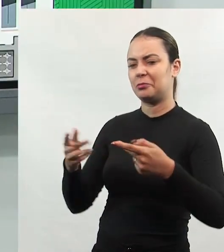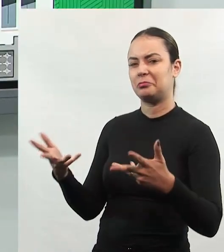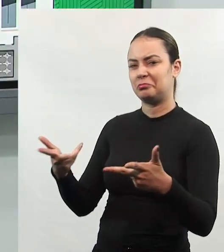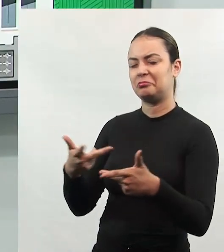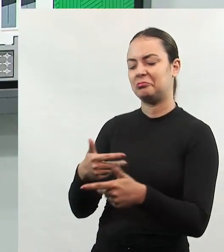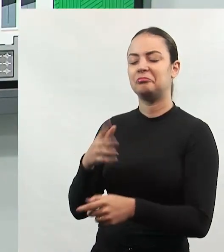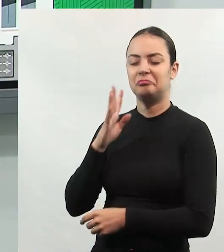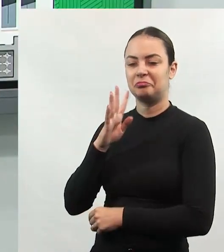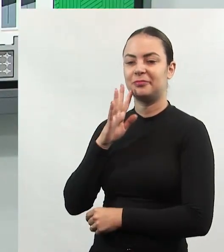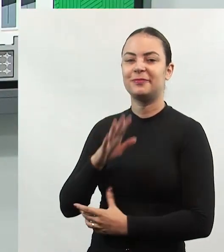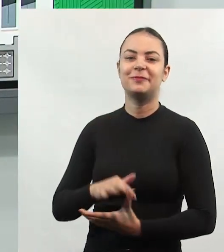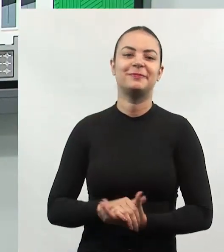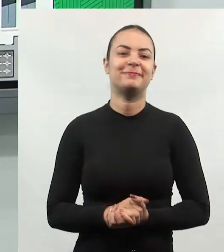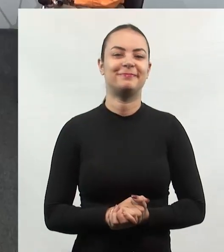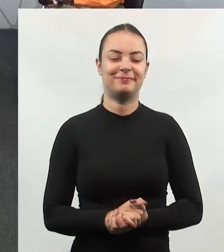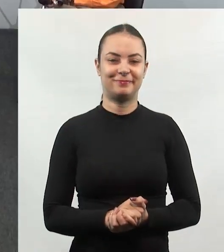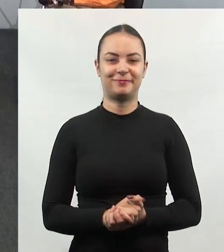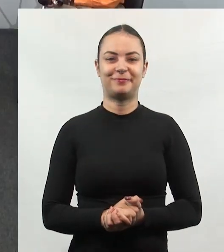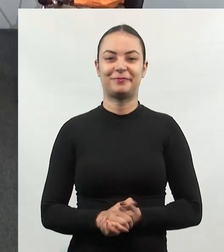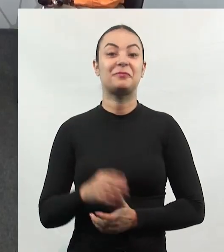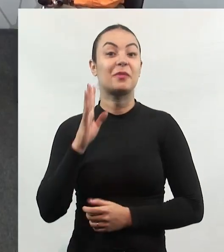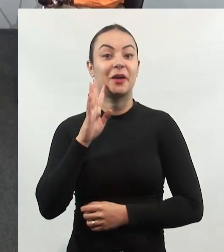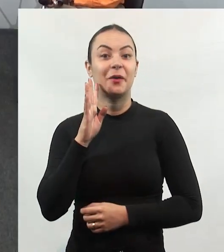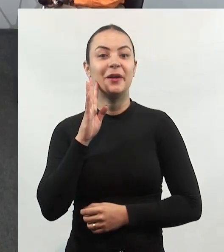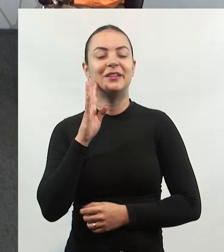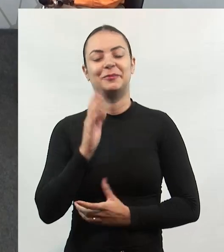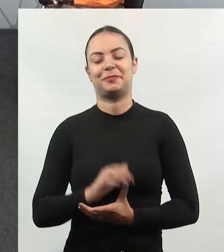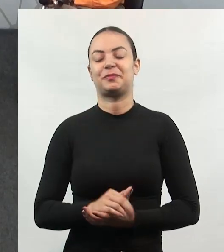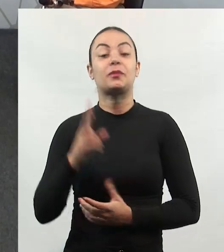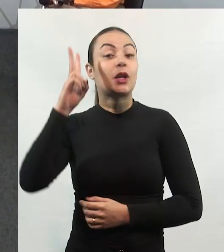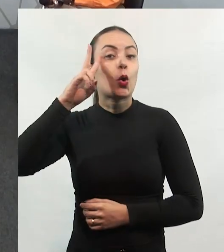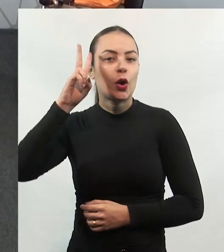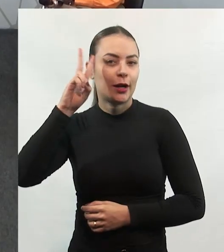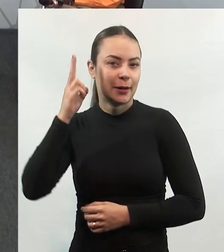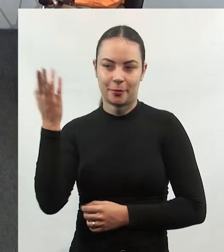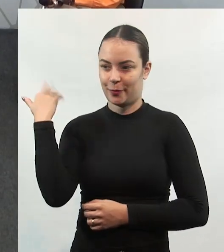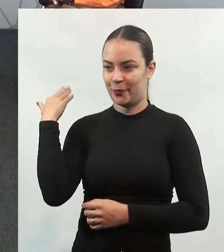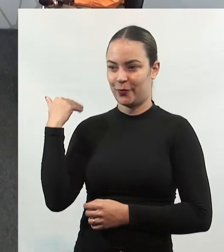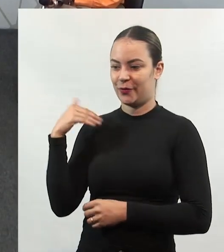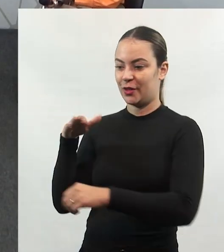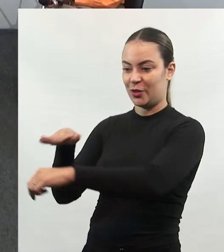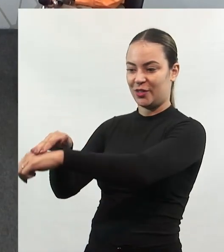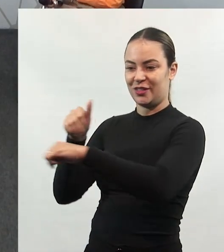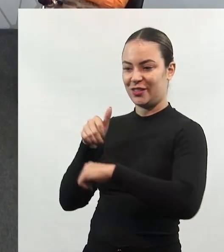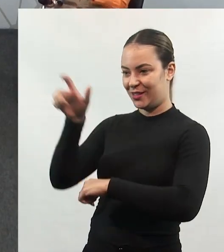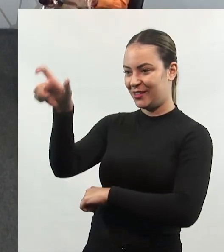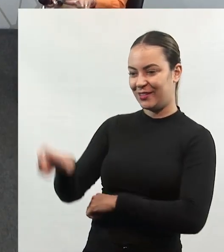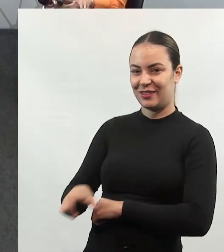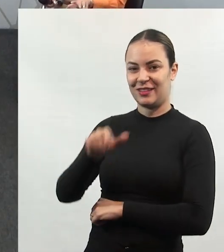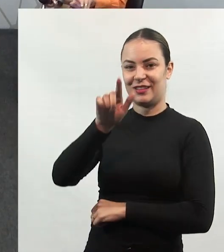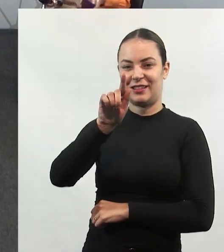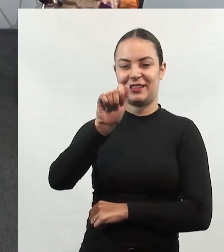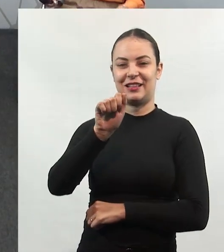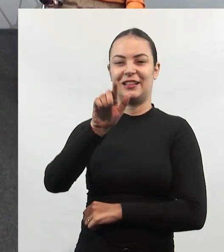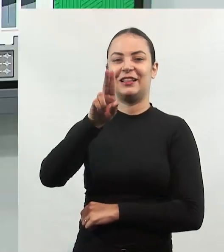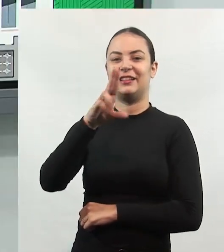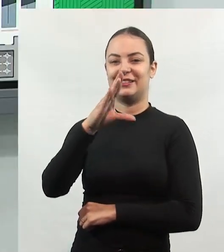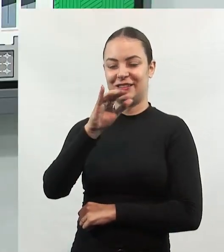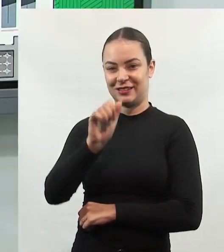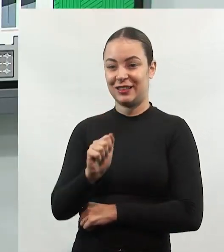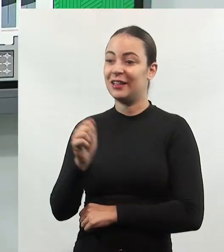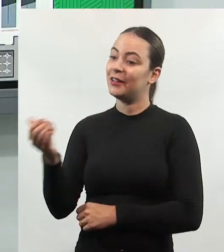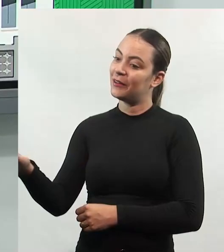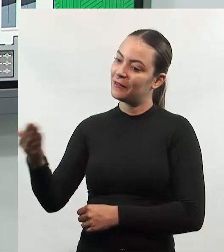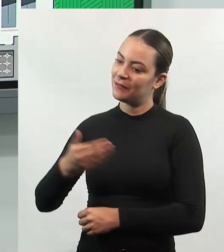SEDUC, e falar do Carmela é falar da história do nosso estado, falar da história do nosso município, né? Então, assim, é um trabalho muito especial, esse trabalho que está